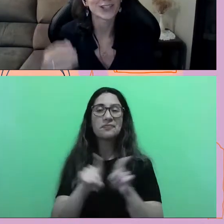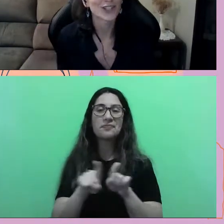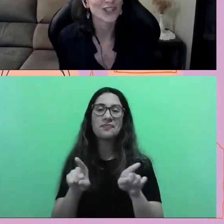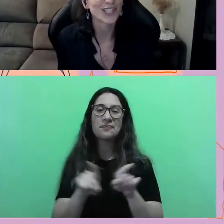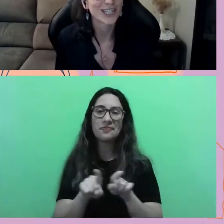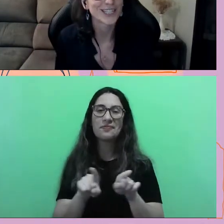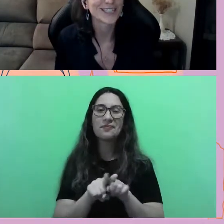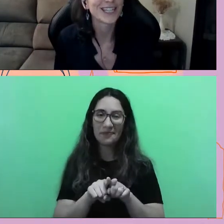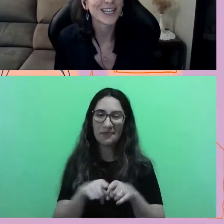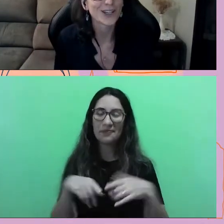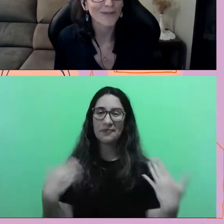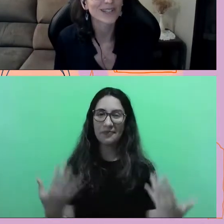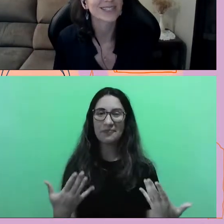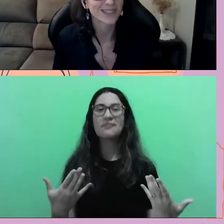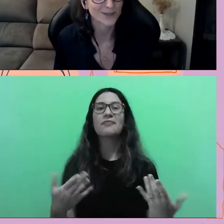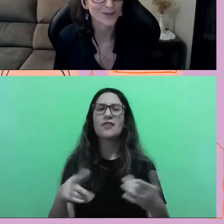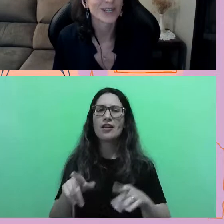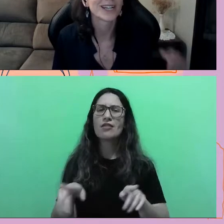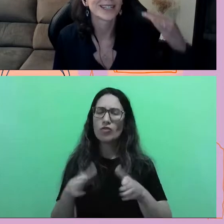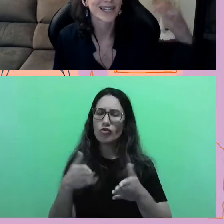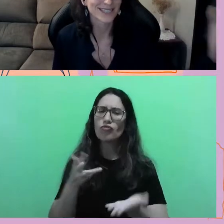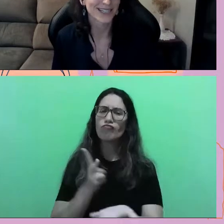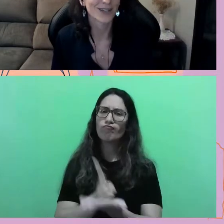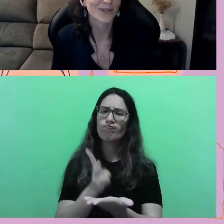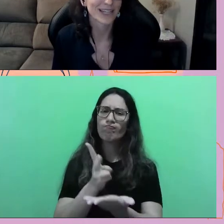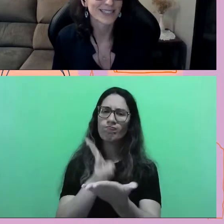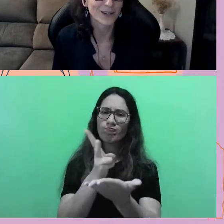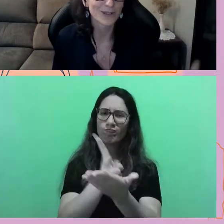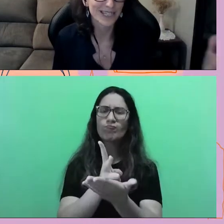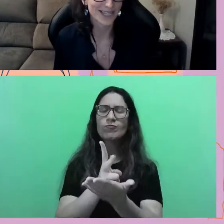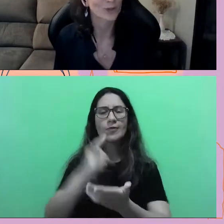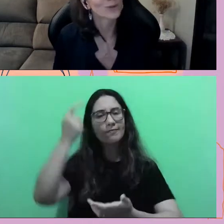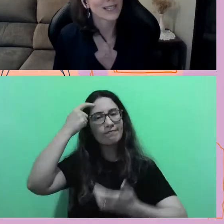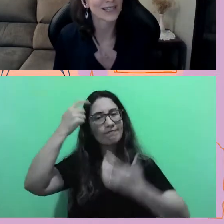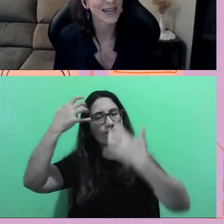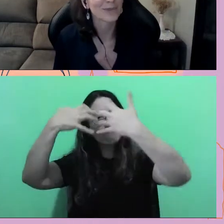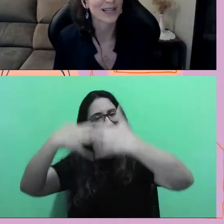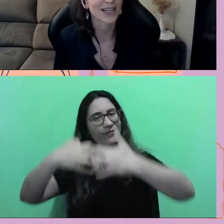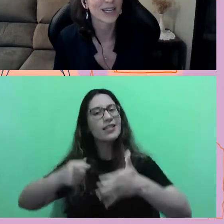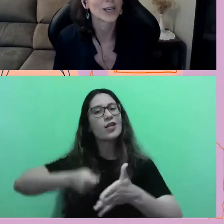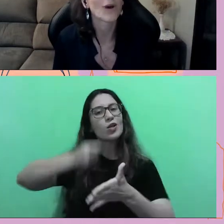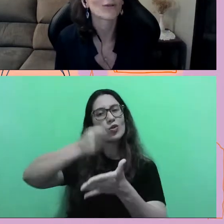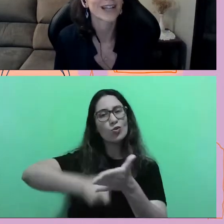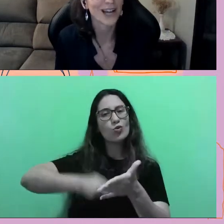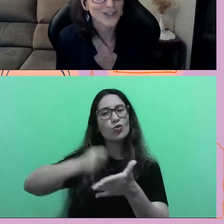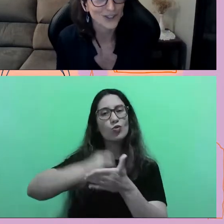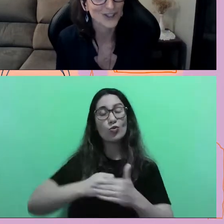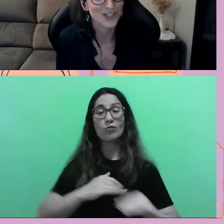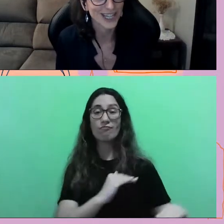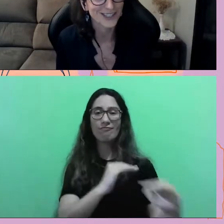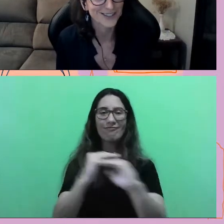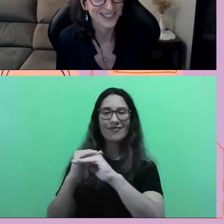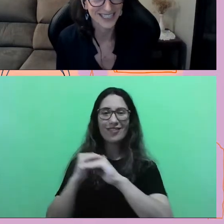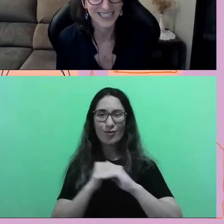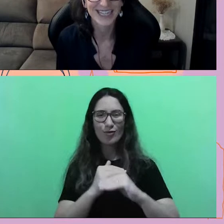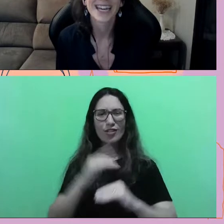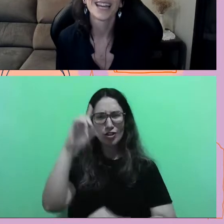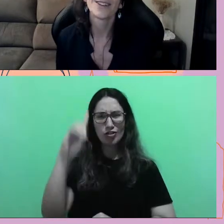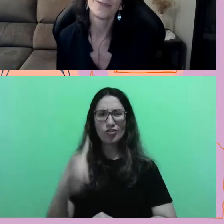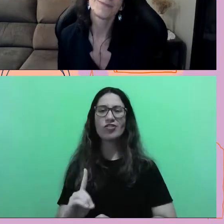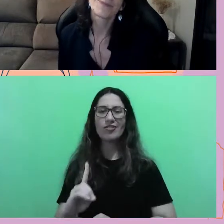E aí a gente ir seguindo, avançando nessa reflexão e nessa luta, né, pela igualdade de direitos